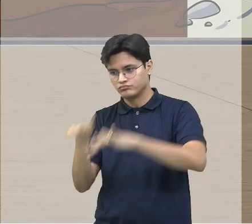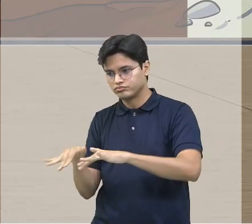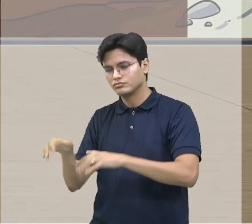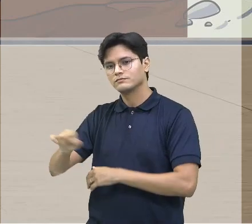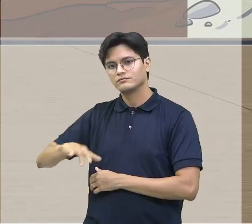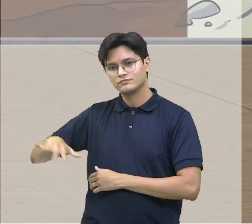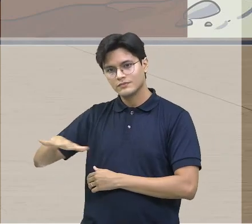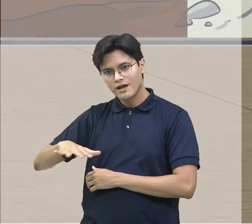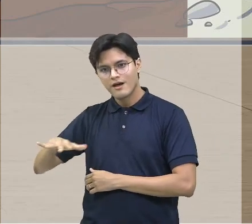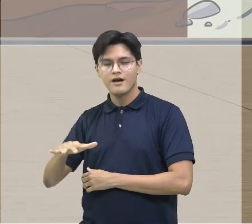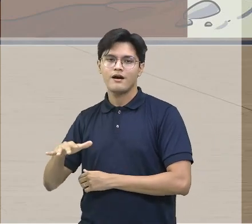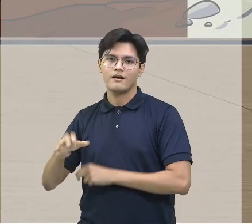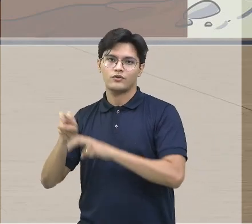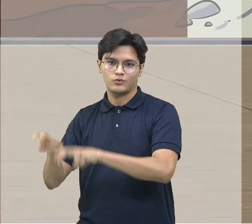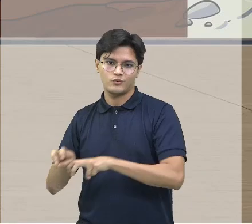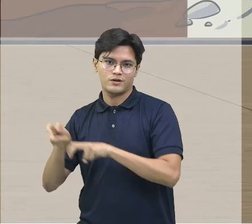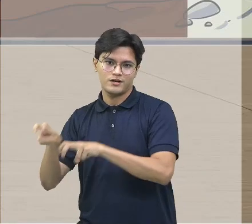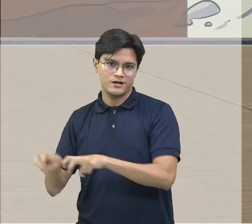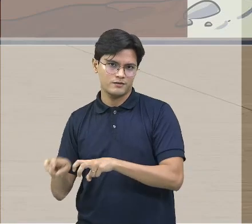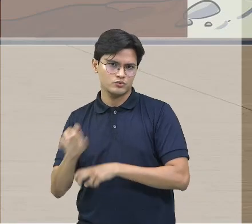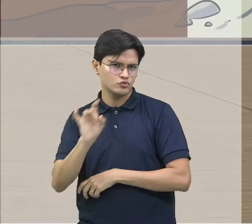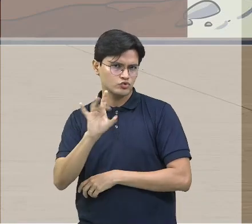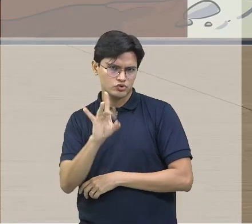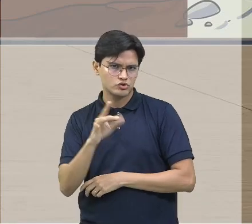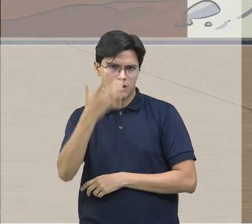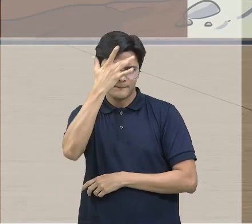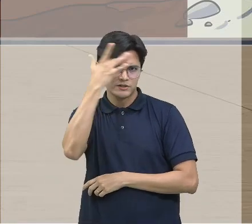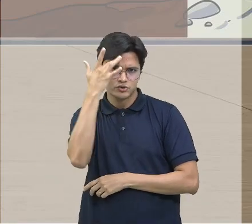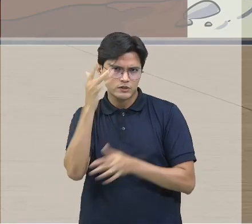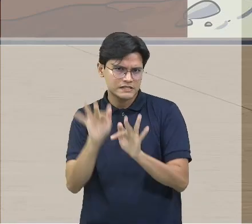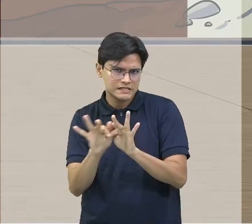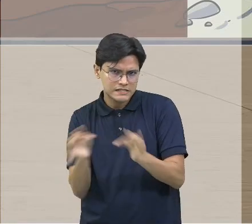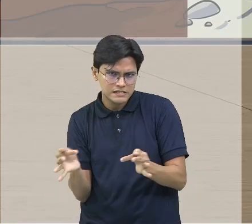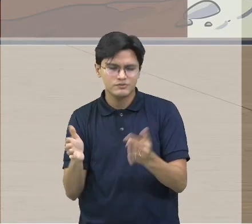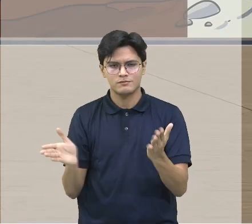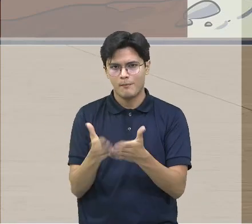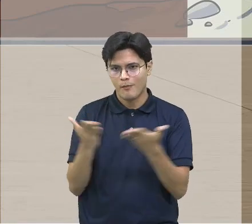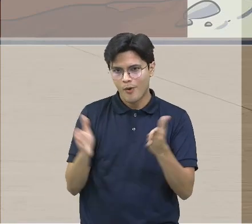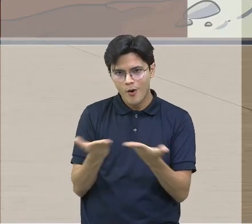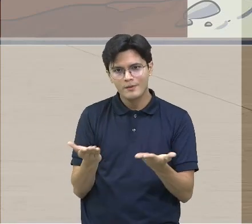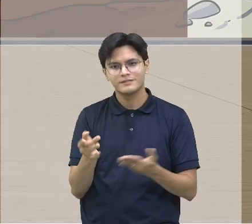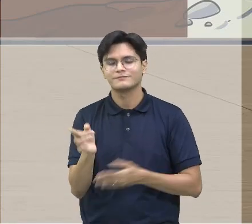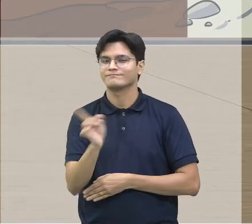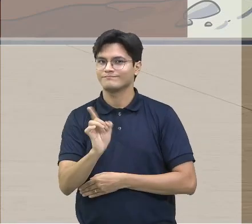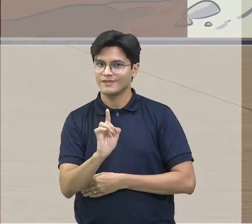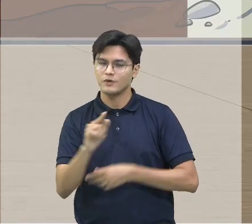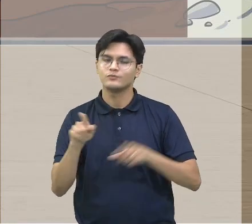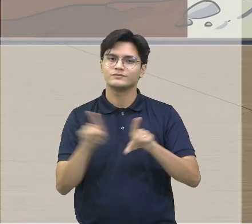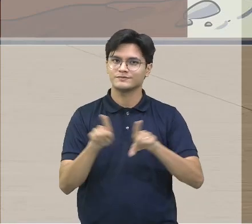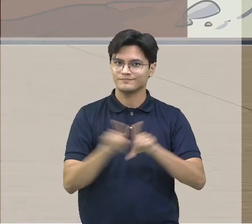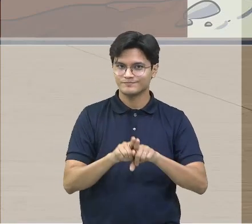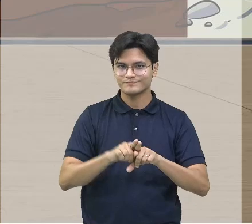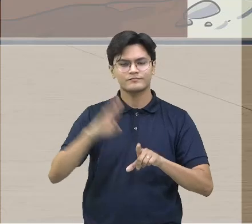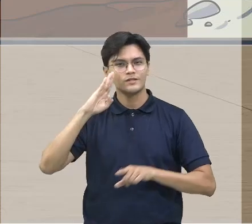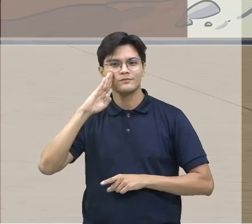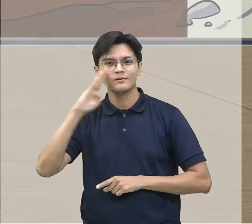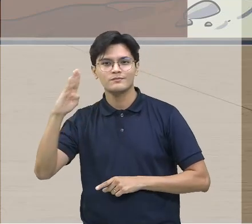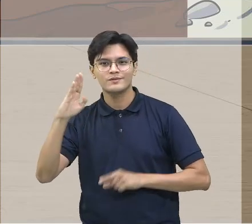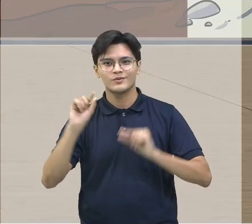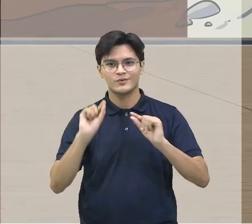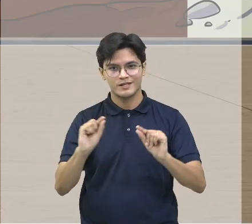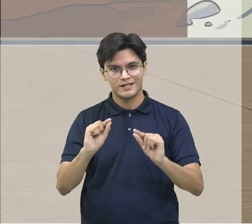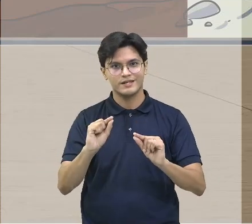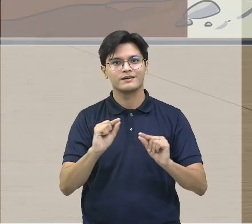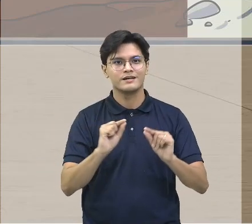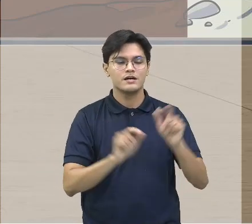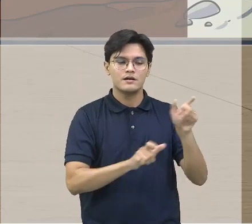mais simples, mais pobres da sociedade, principalmente também as pessoas que eram donas dessas